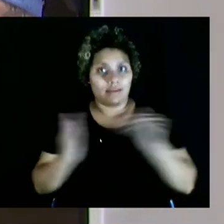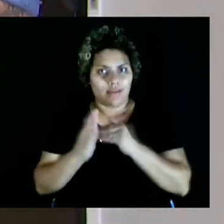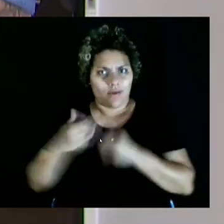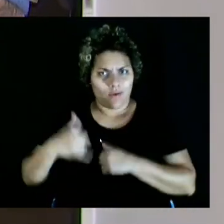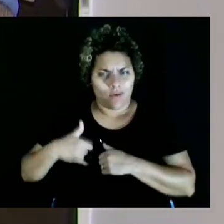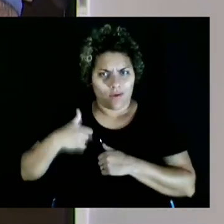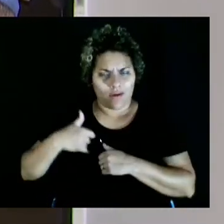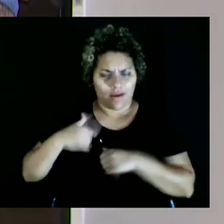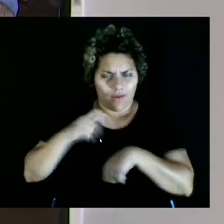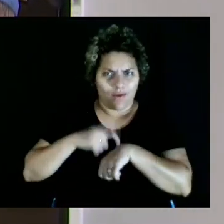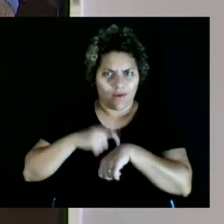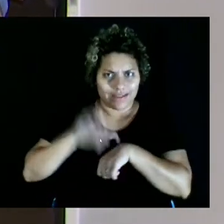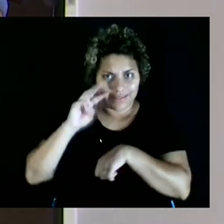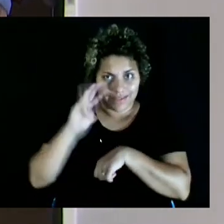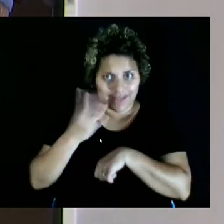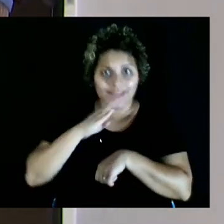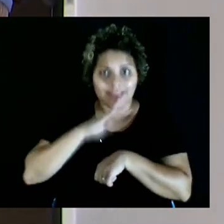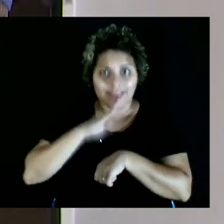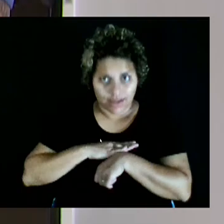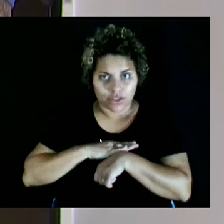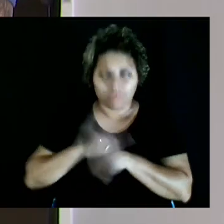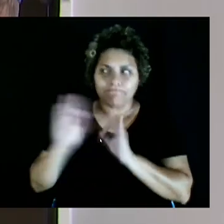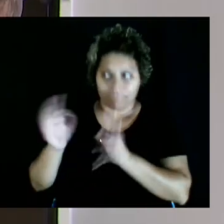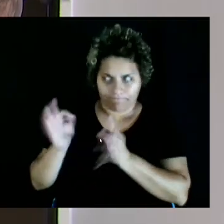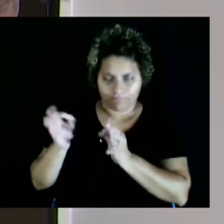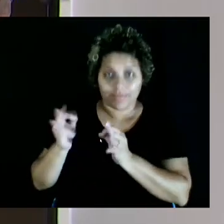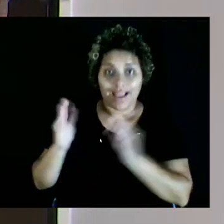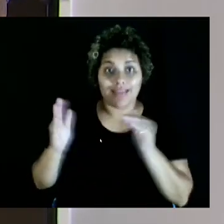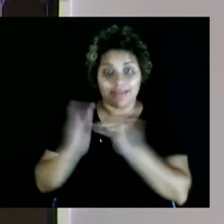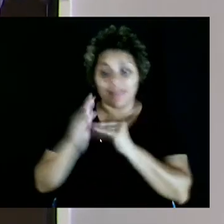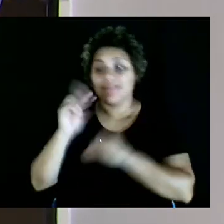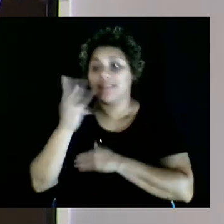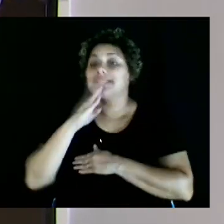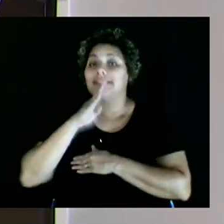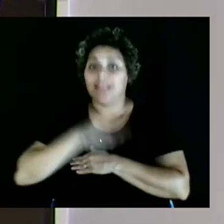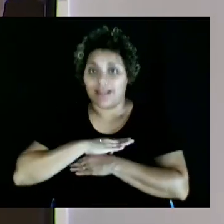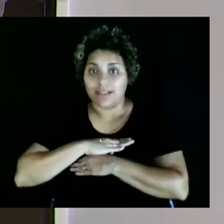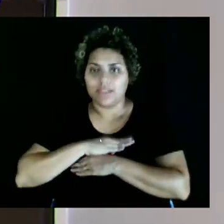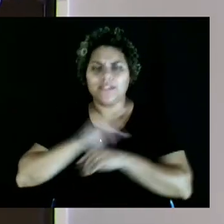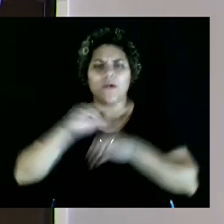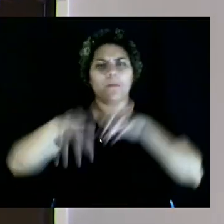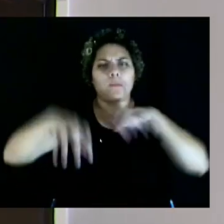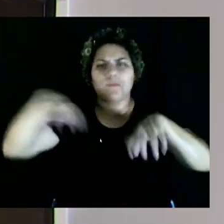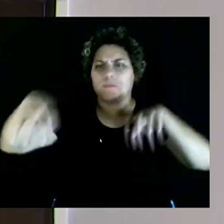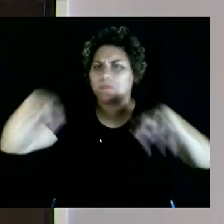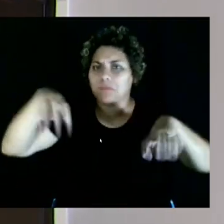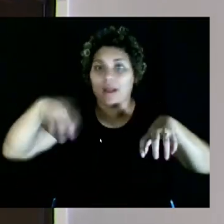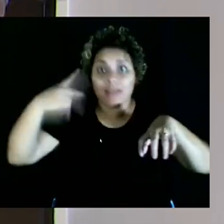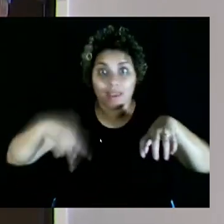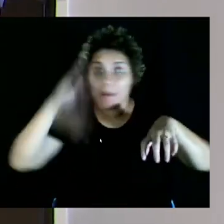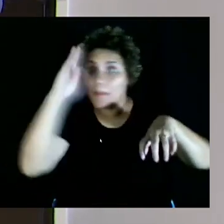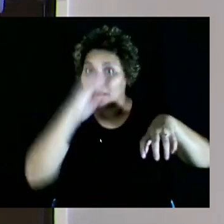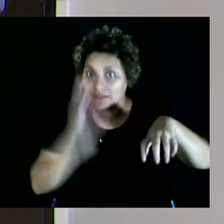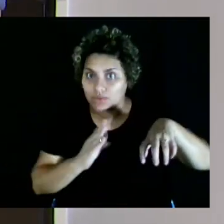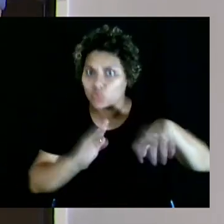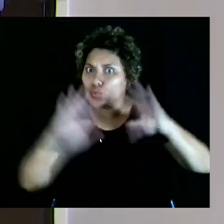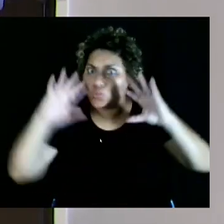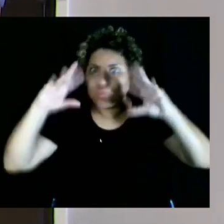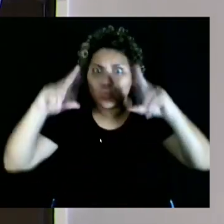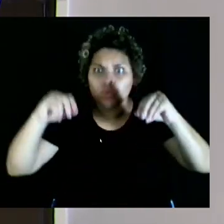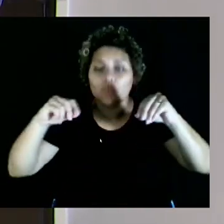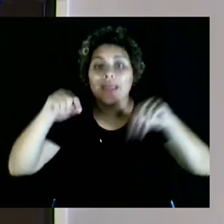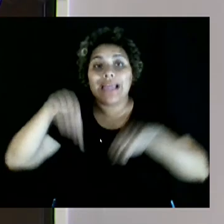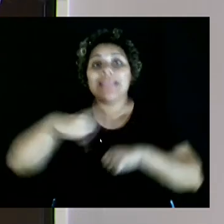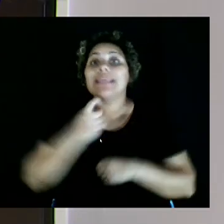tarde... Exato, hoje até às 3 horas da tarde, em diversos lugares do país. Aqui em Campinas, nós estamos aqui na Barão de